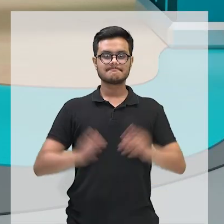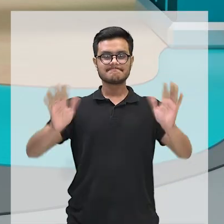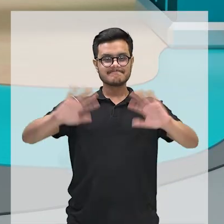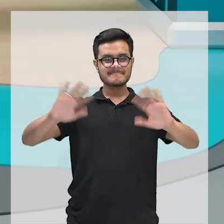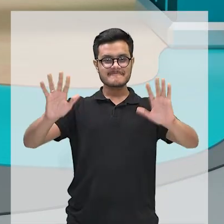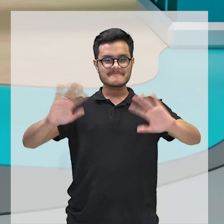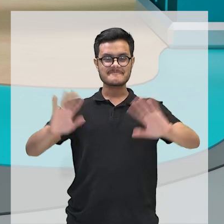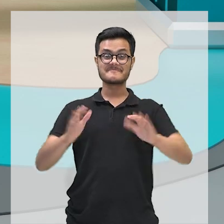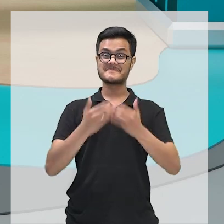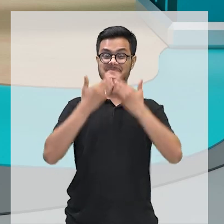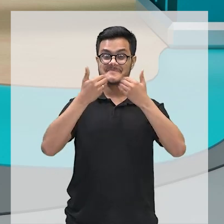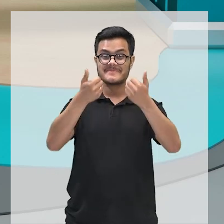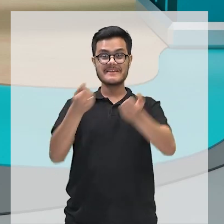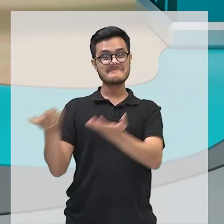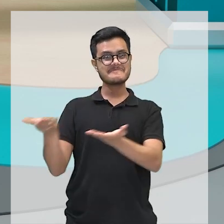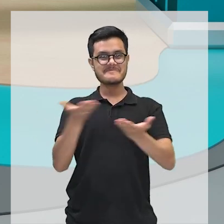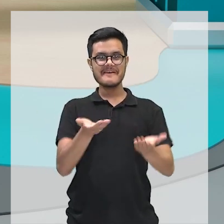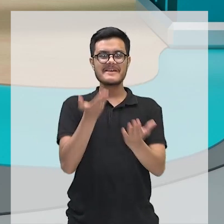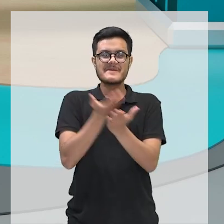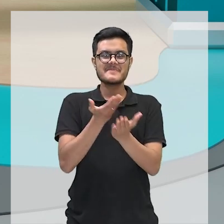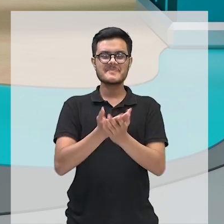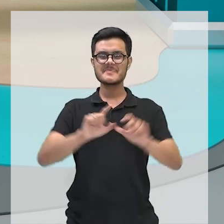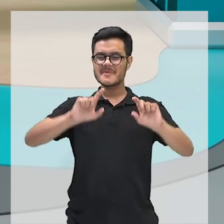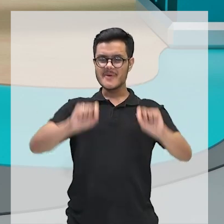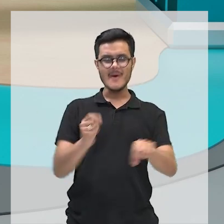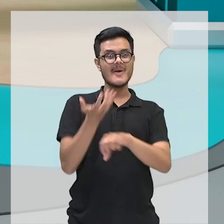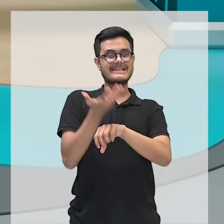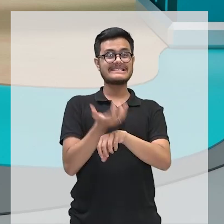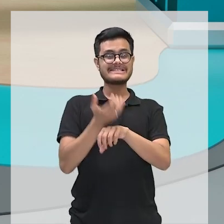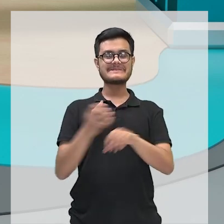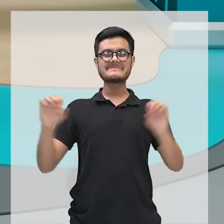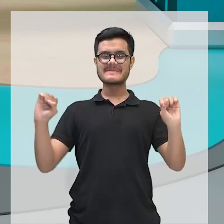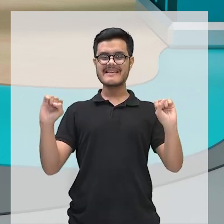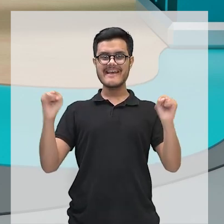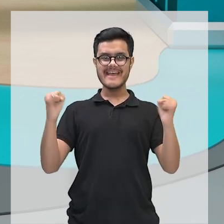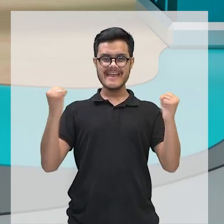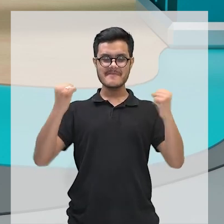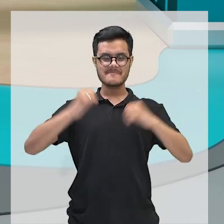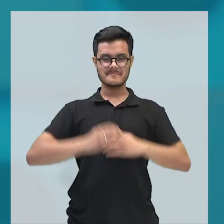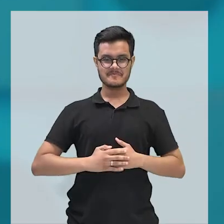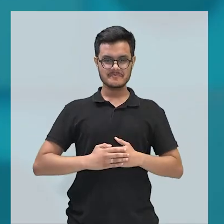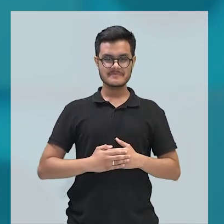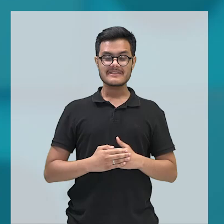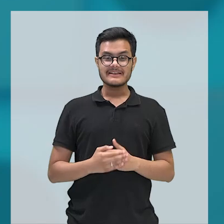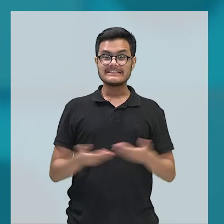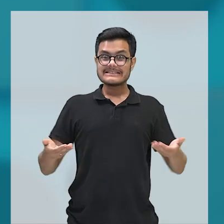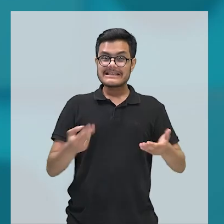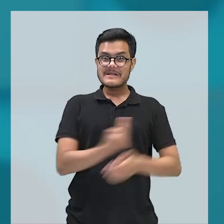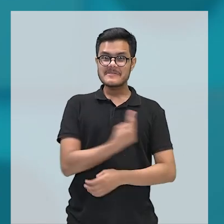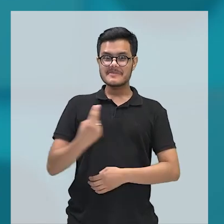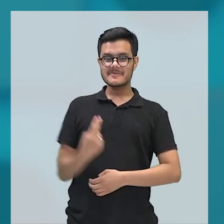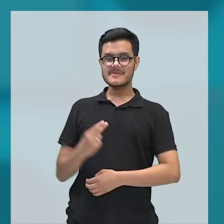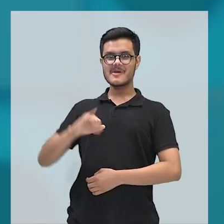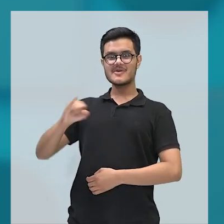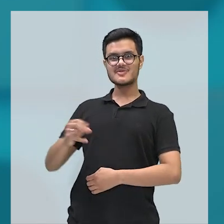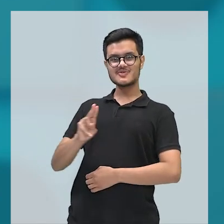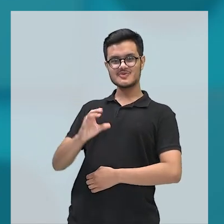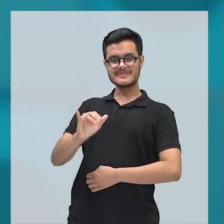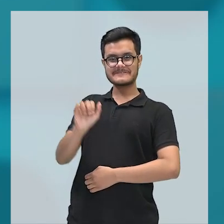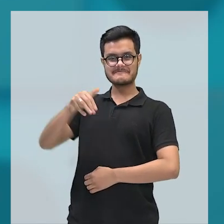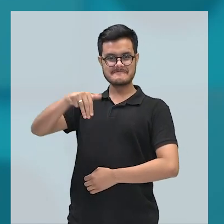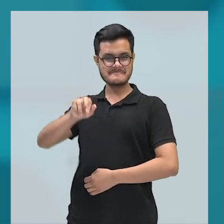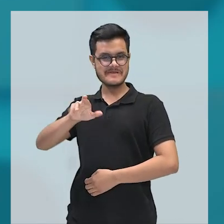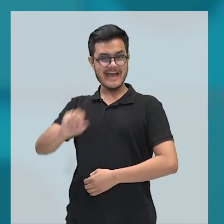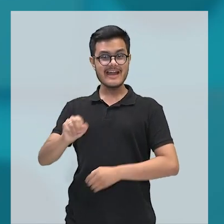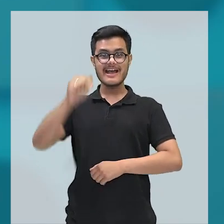Oi, gente! Sejam bem-vindos a mais uma aula do Componente de Educação Física. Eu sou a professora Jucimara Brito e